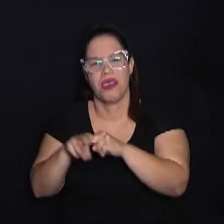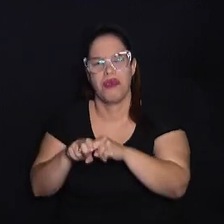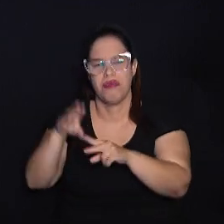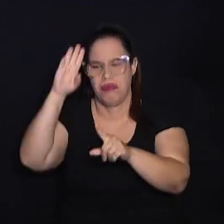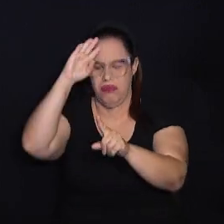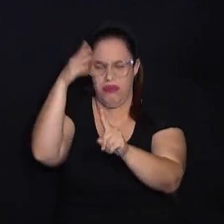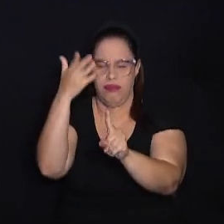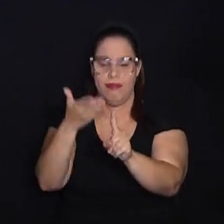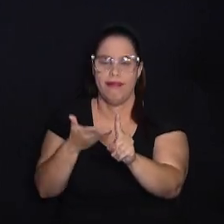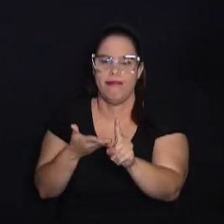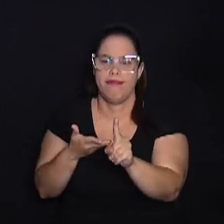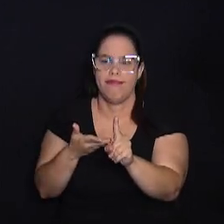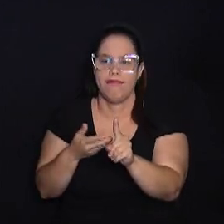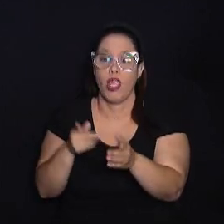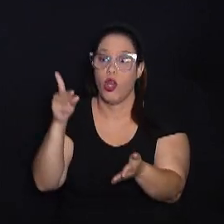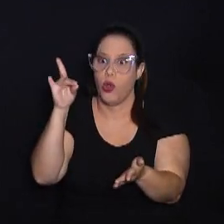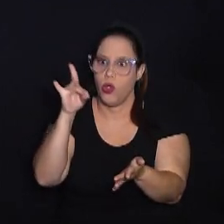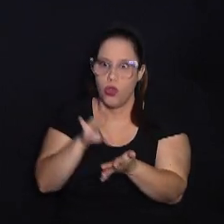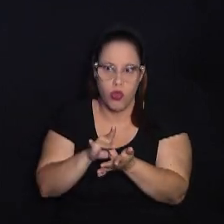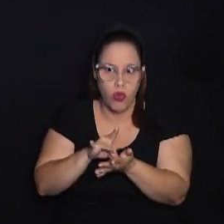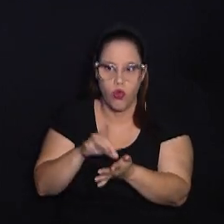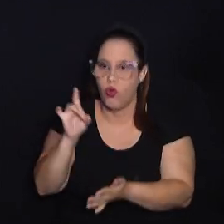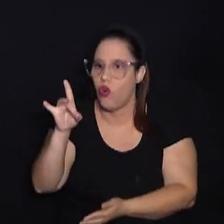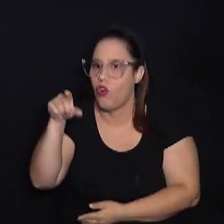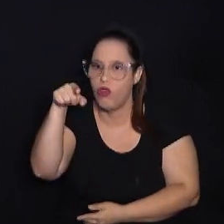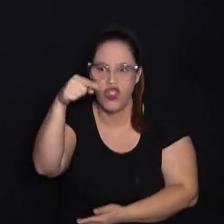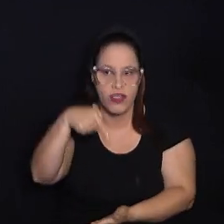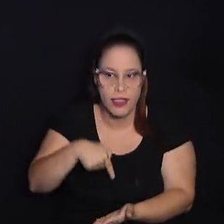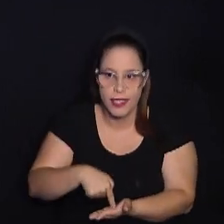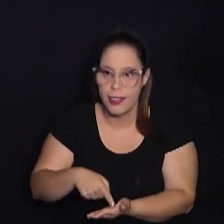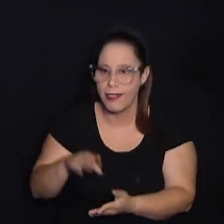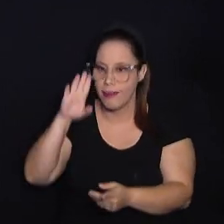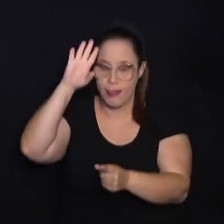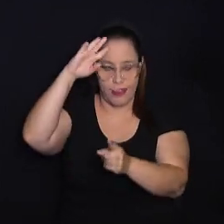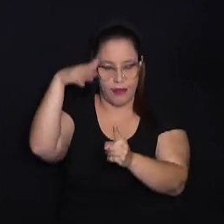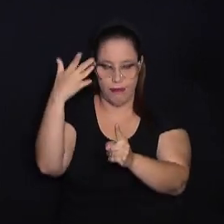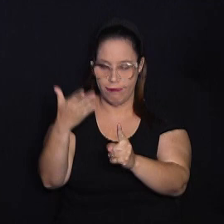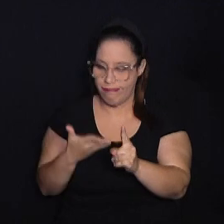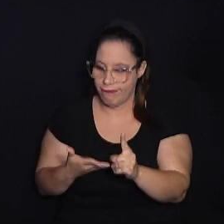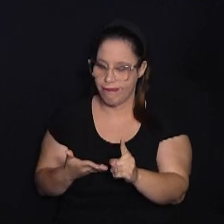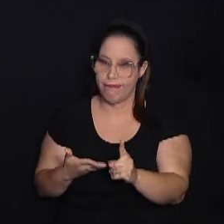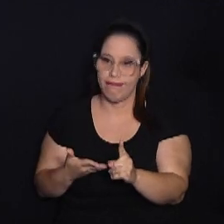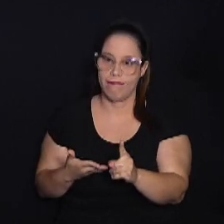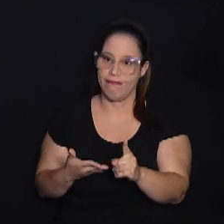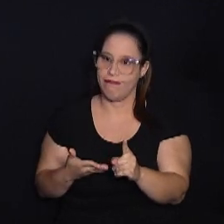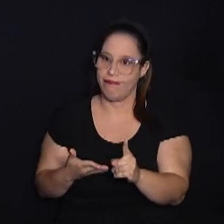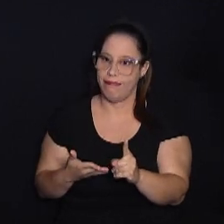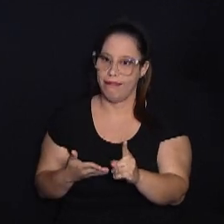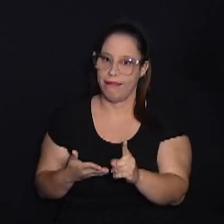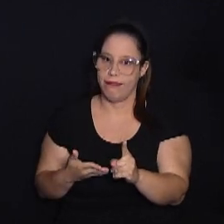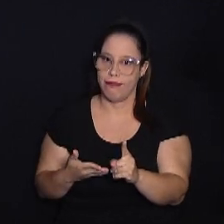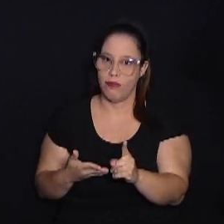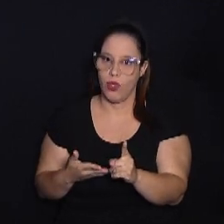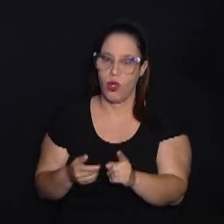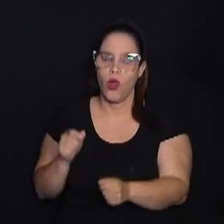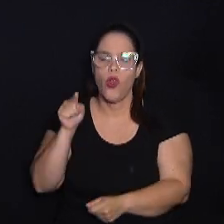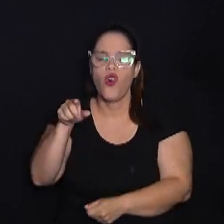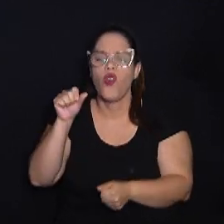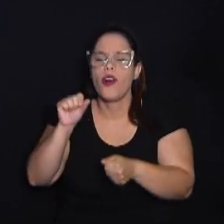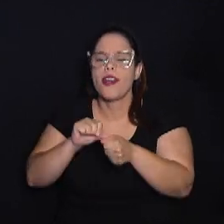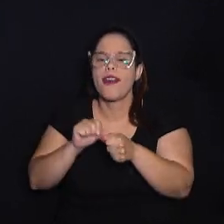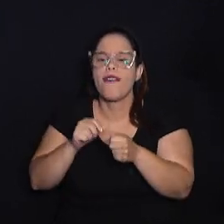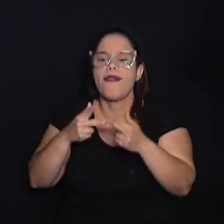homenageados. Mas é verdade, só você está aqui sendo homenageada. Então, você diga, você fez a